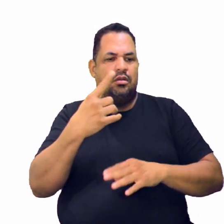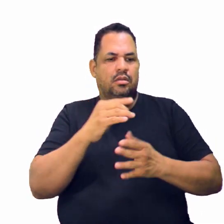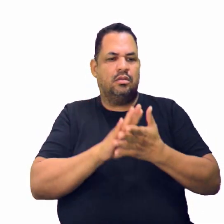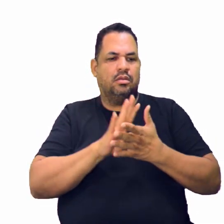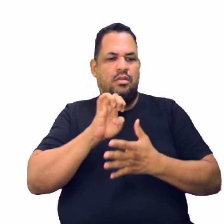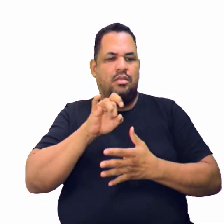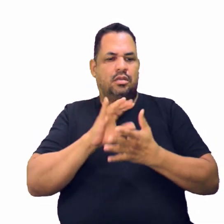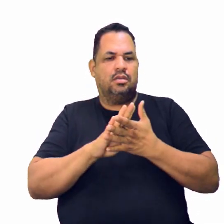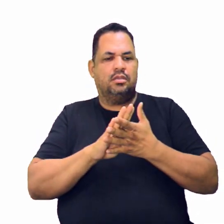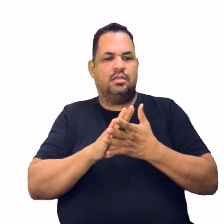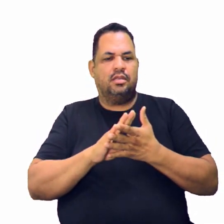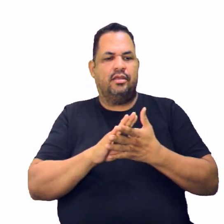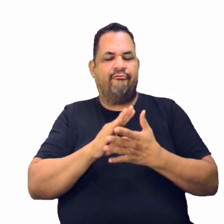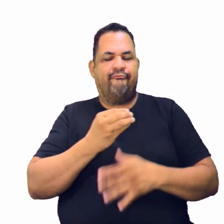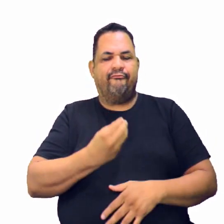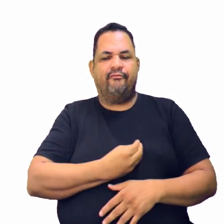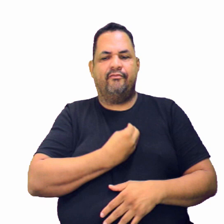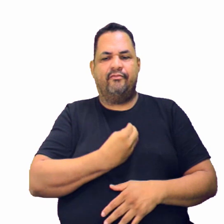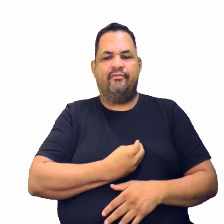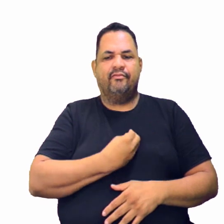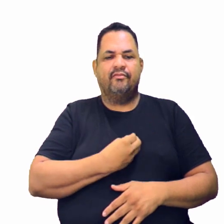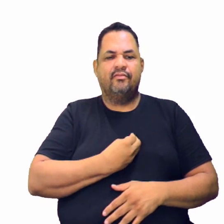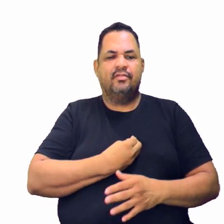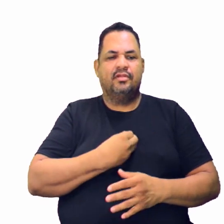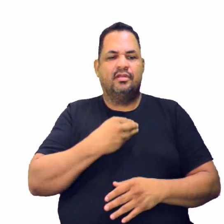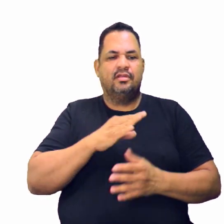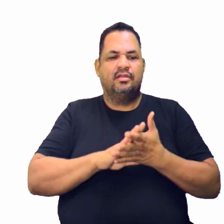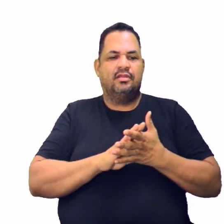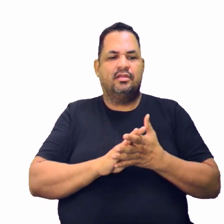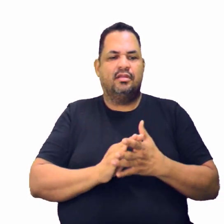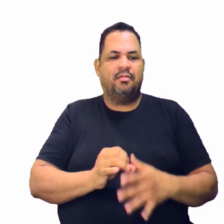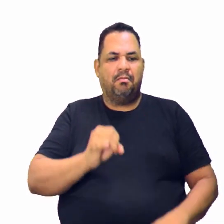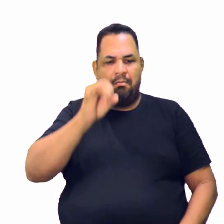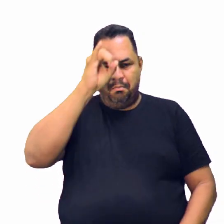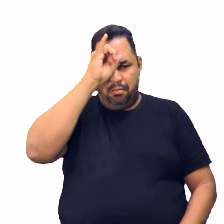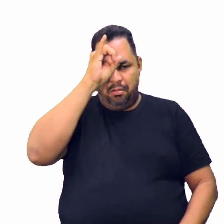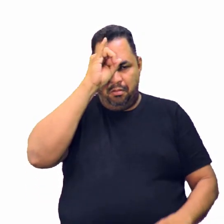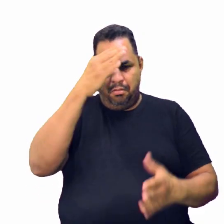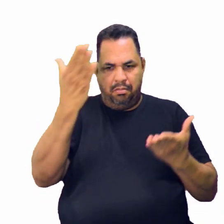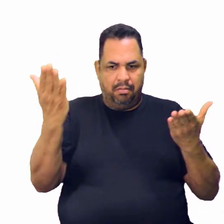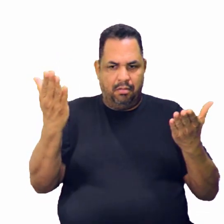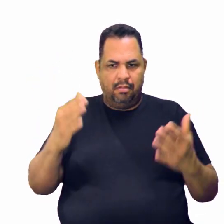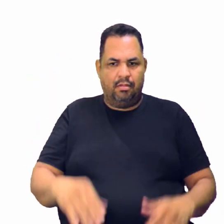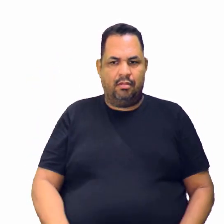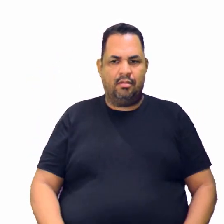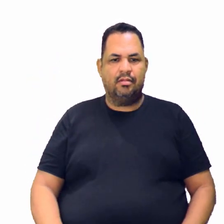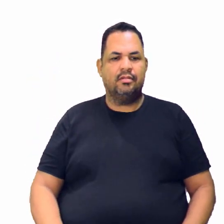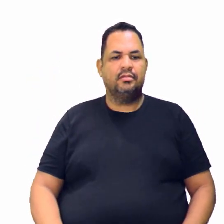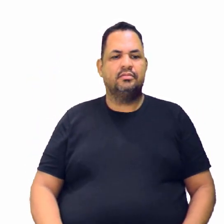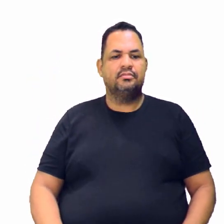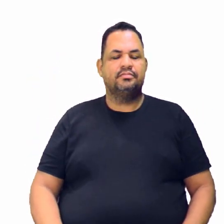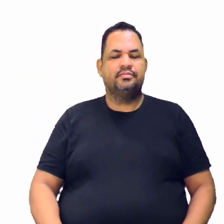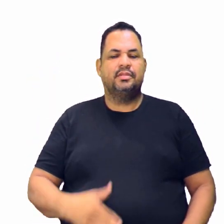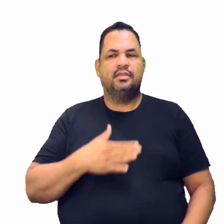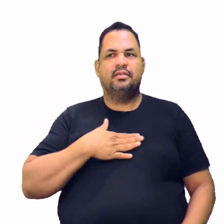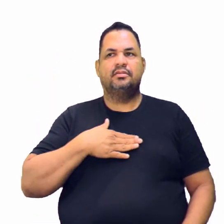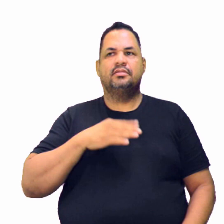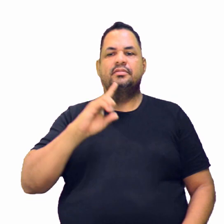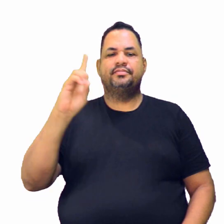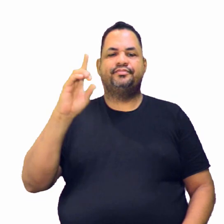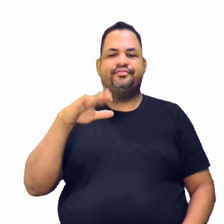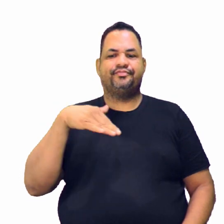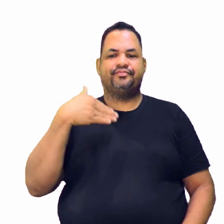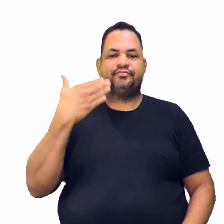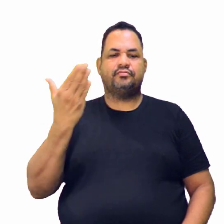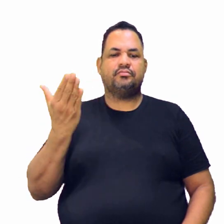Eita vida besta, meu Deus. Aqui neste poema, nós temos aqui, né? Quando